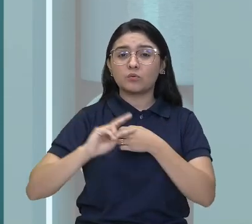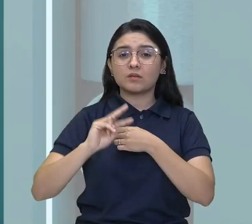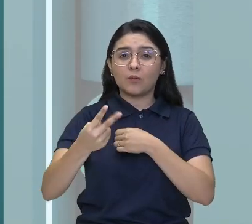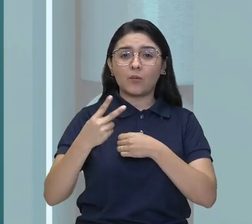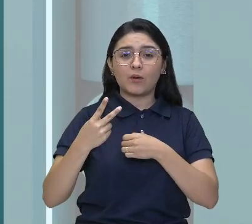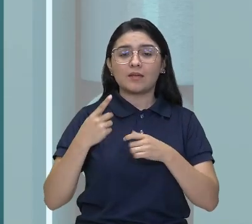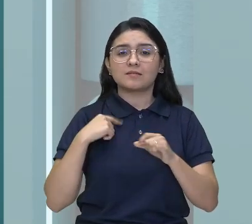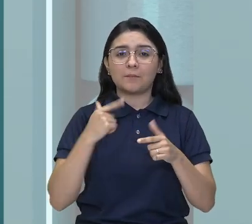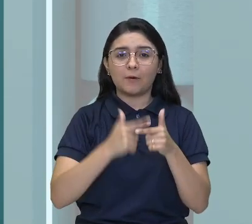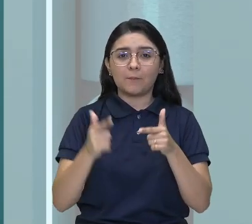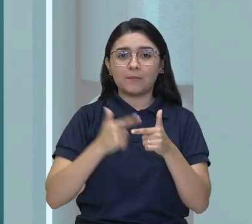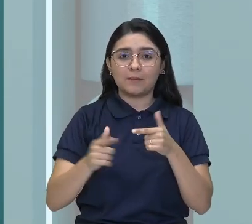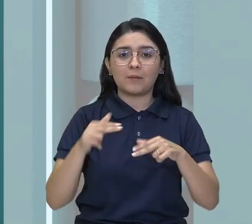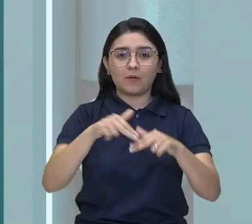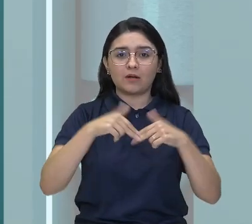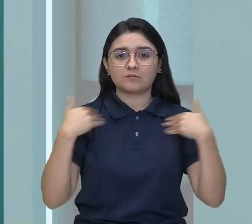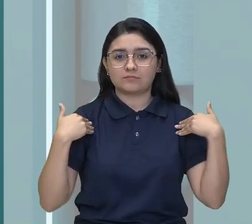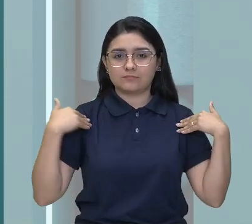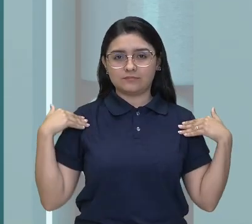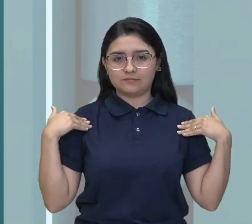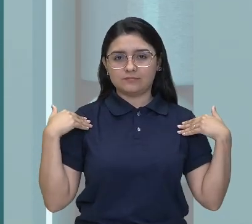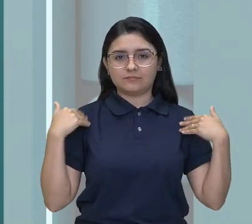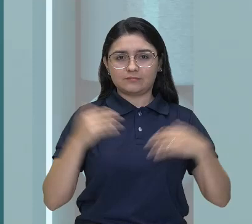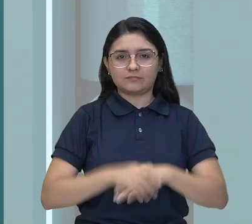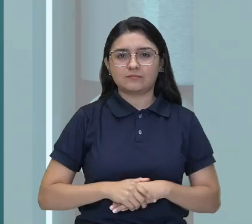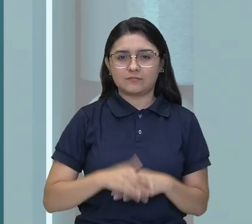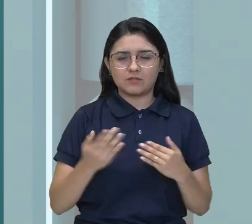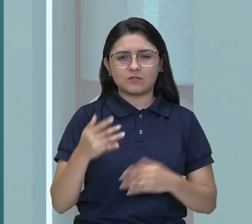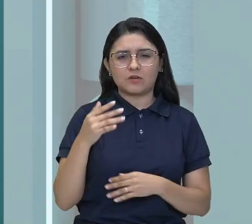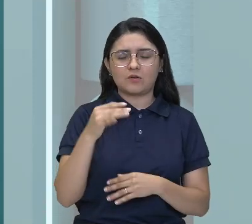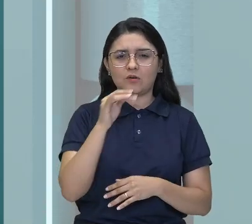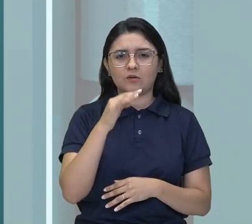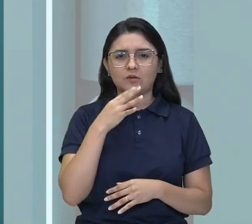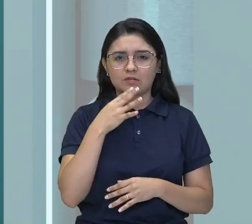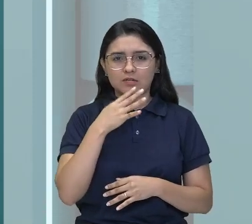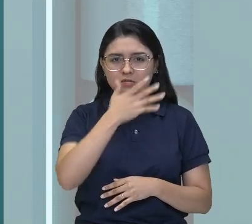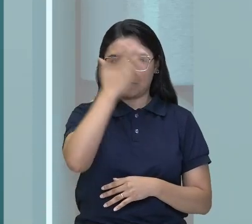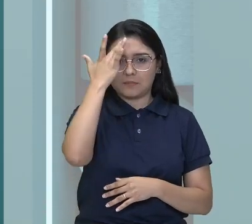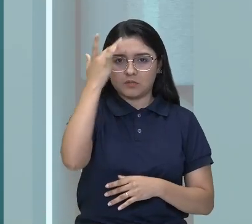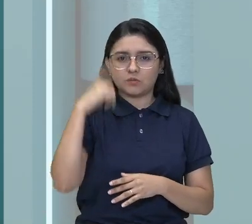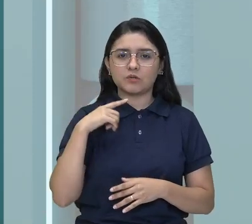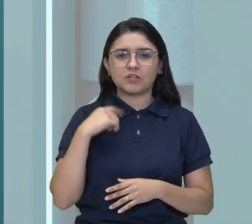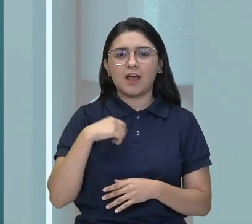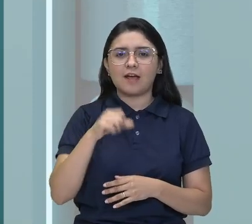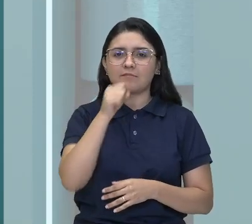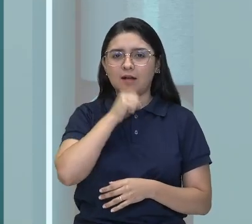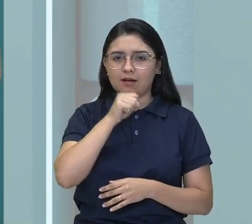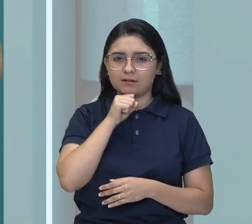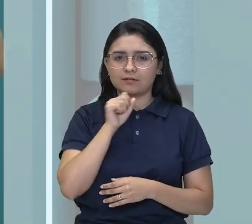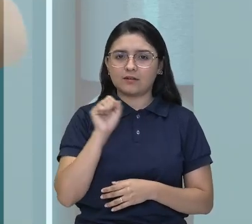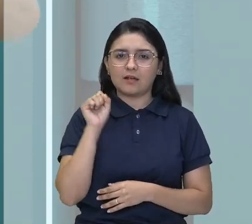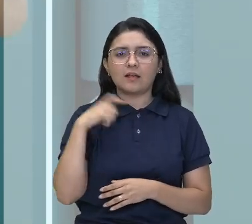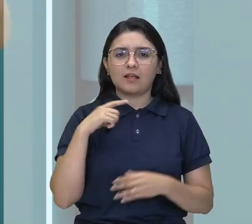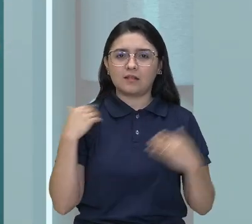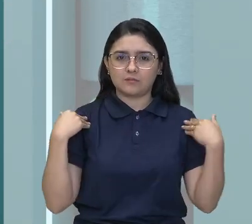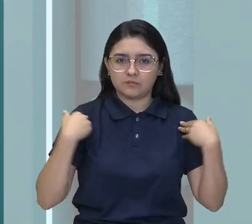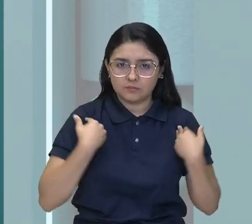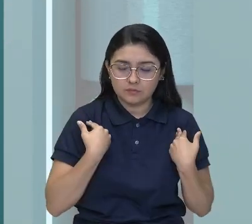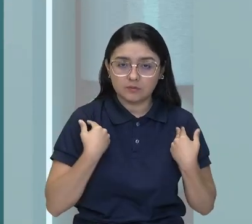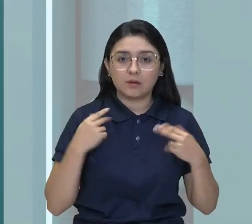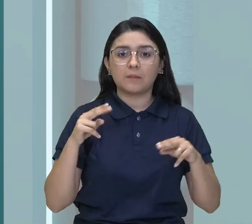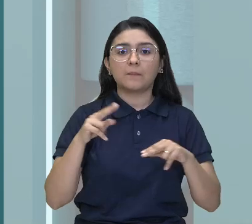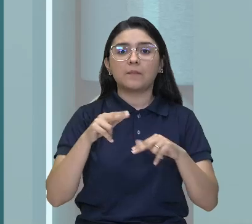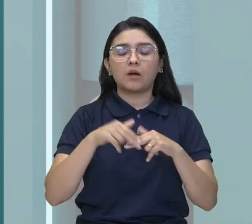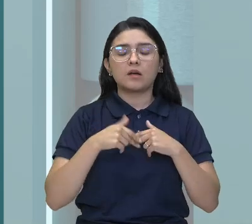da postura. Outras, já viu aquelas pessoas com mais idade que às vezes elas são curvas, outras são assim? Então é porque não teve